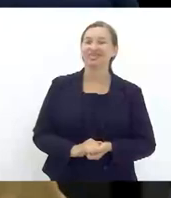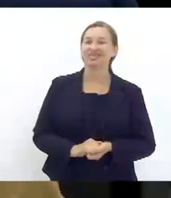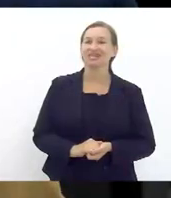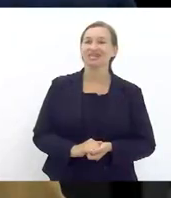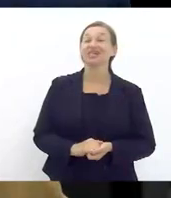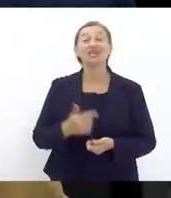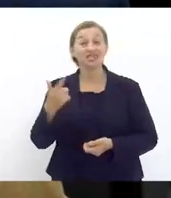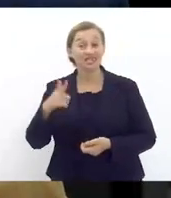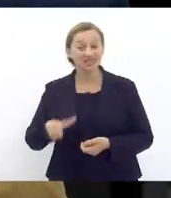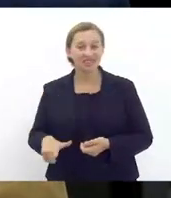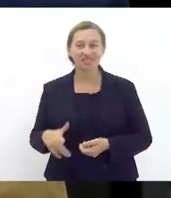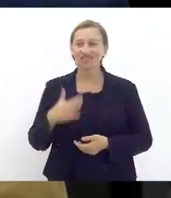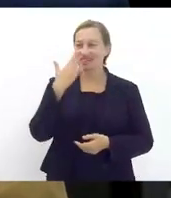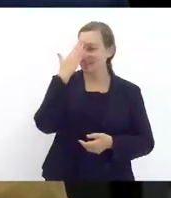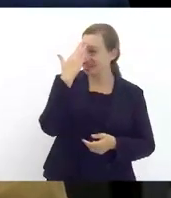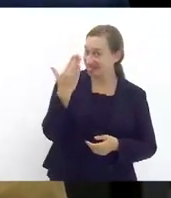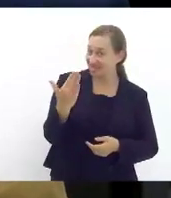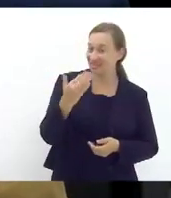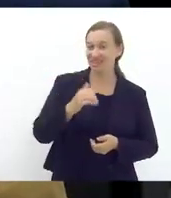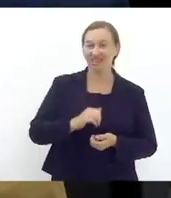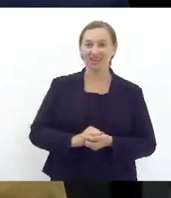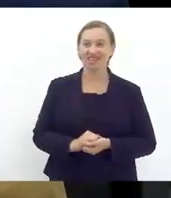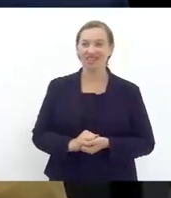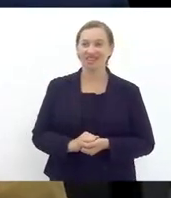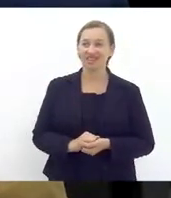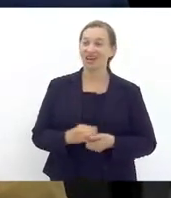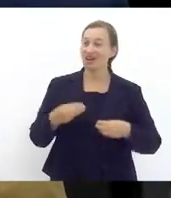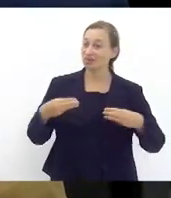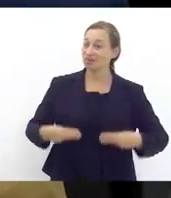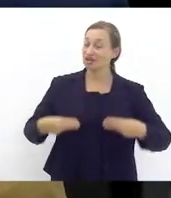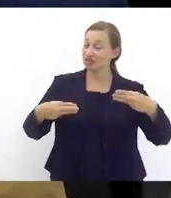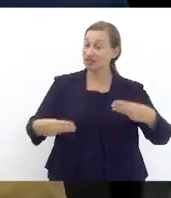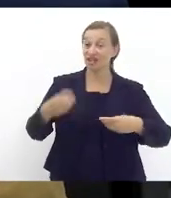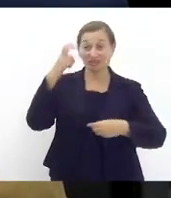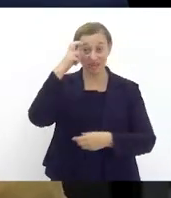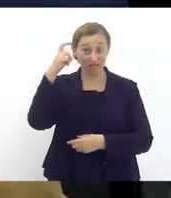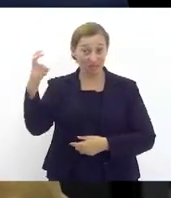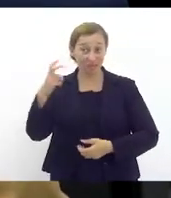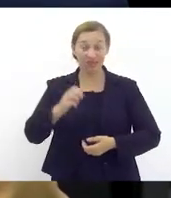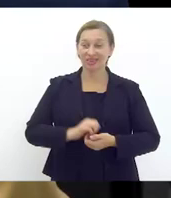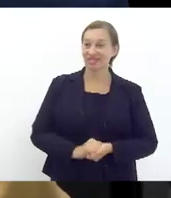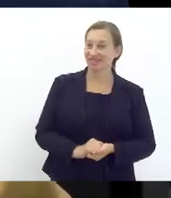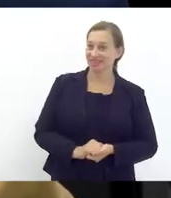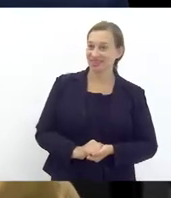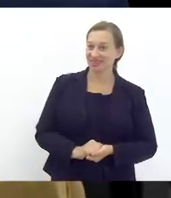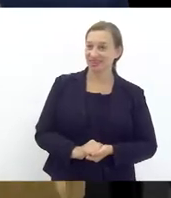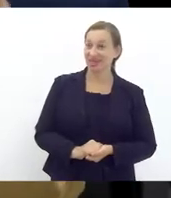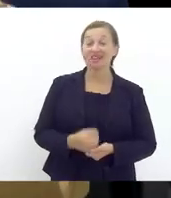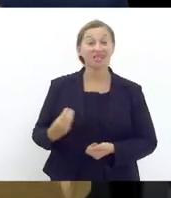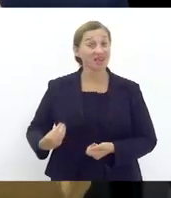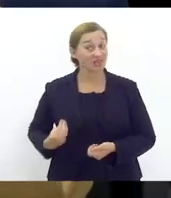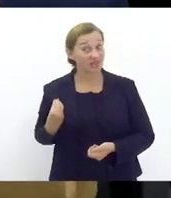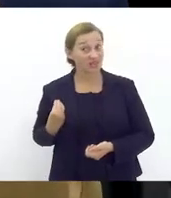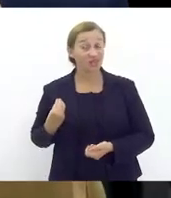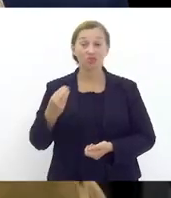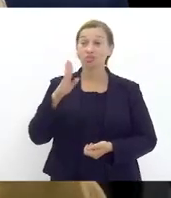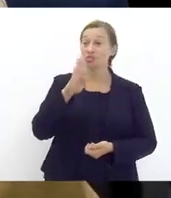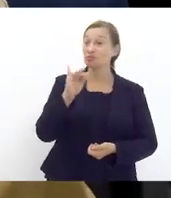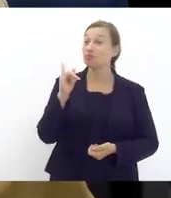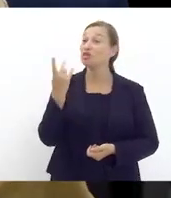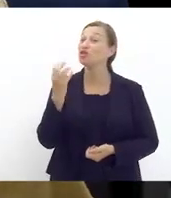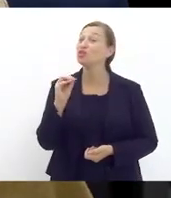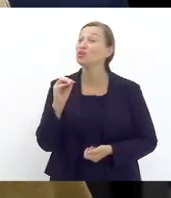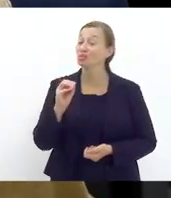mais uma vez agradecer ao ministério da cultura e a presença do Binho